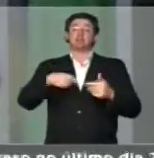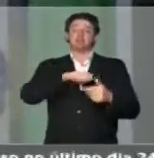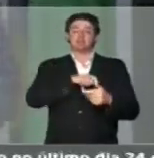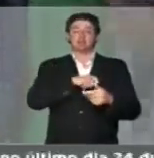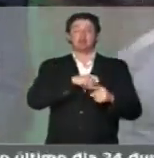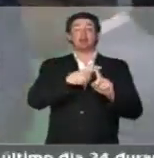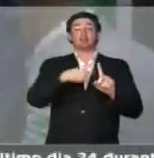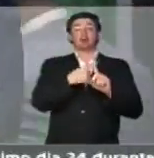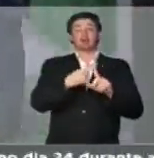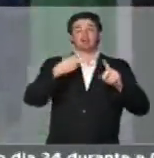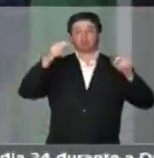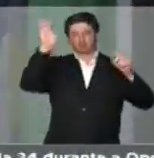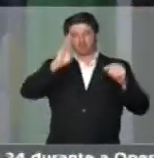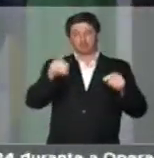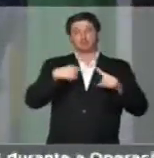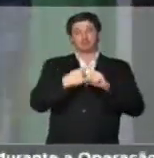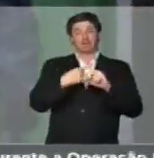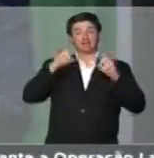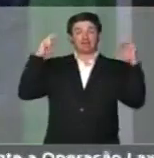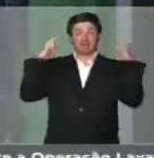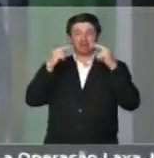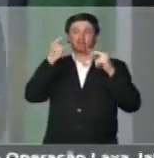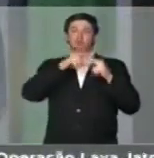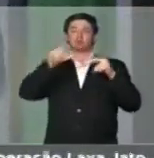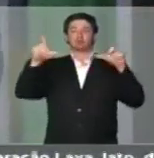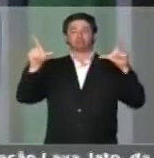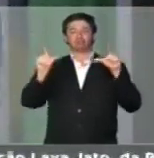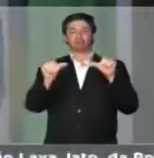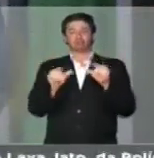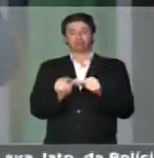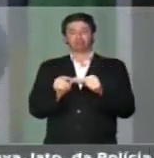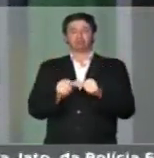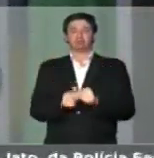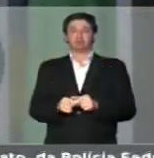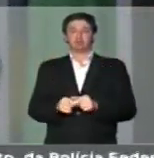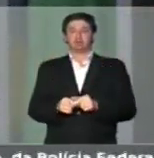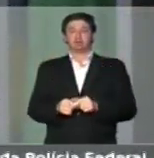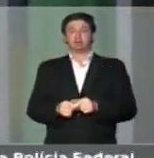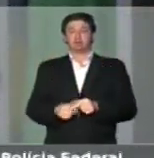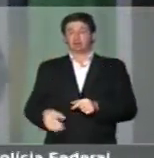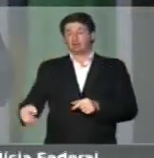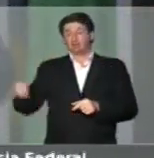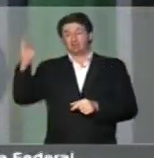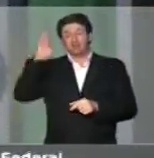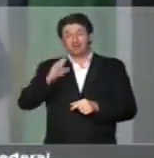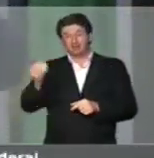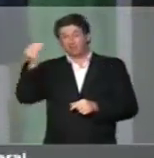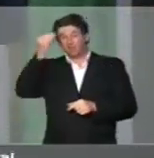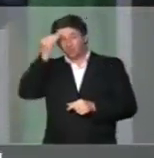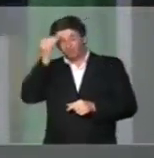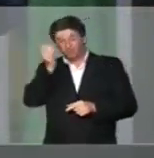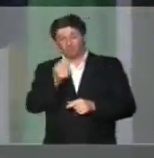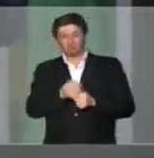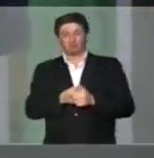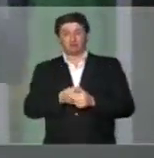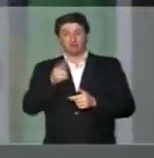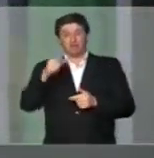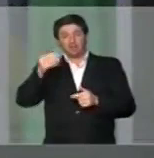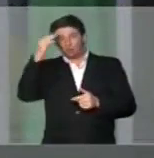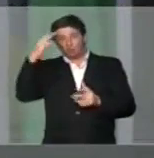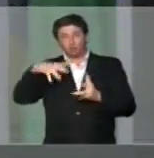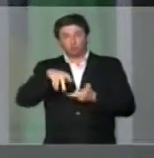Grécia. Senhor presidente, a culpa da crise que o Brasil atravessa não é do resto do